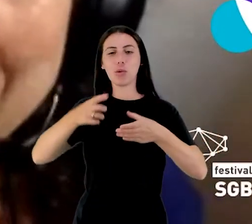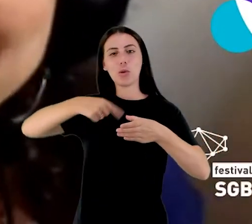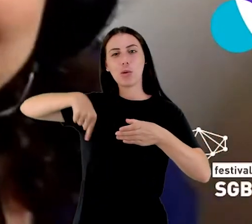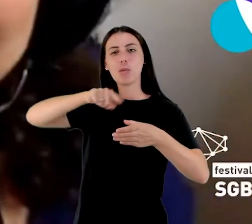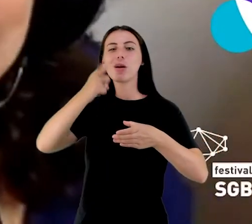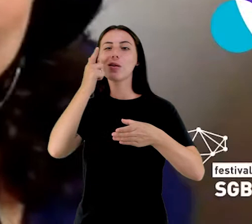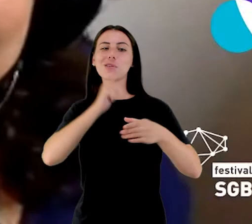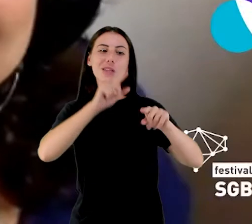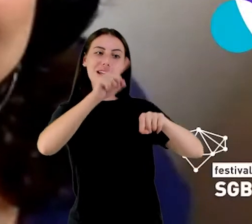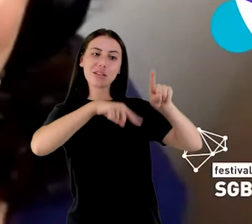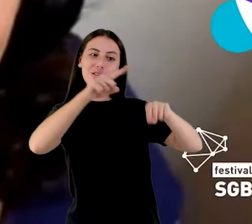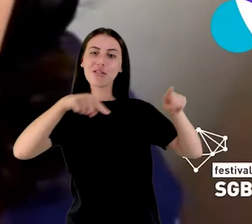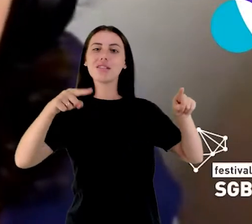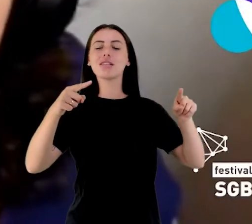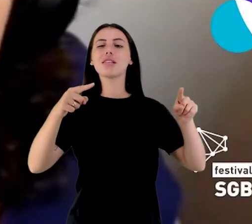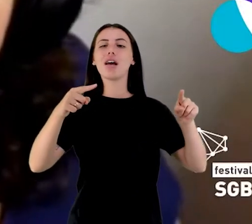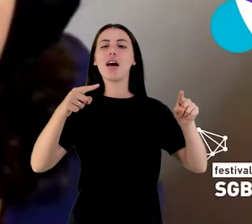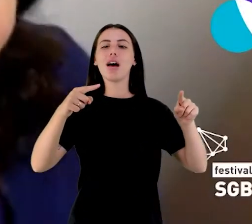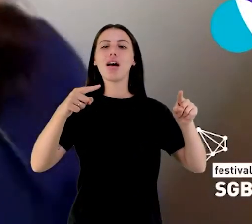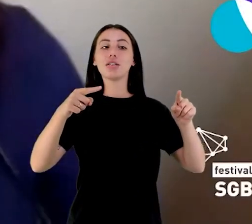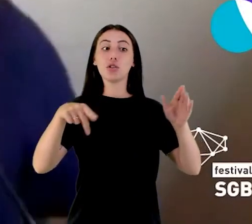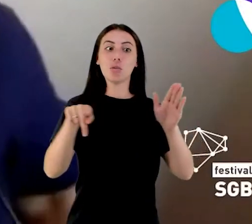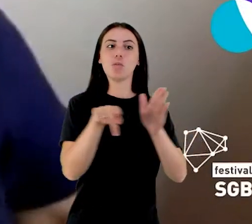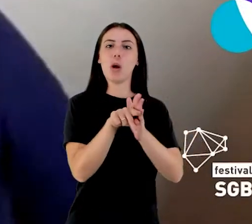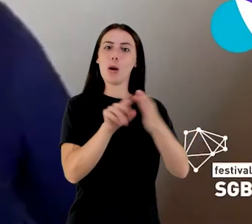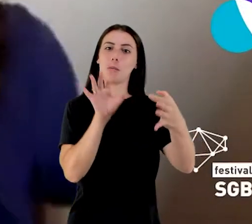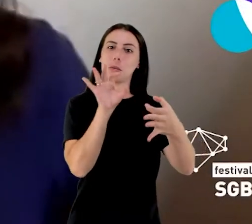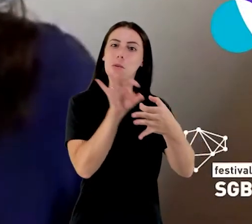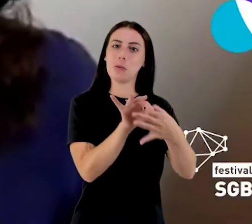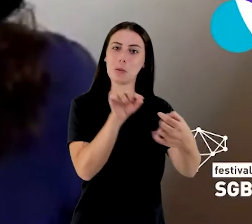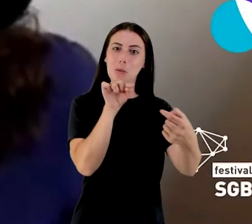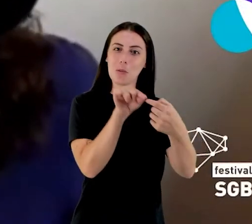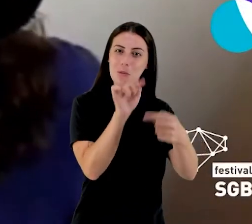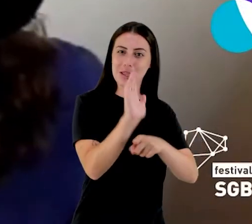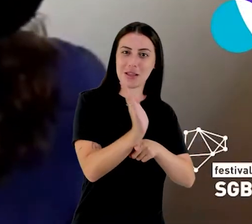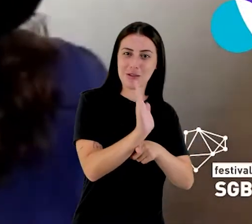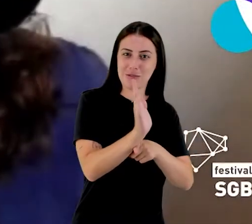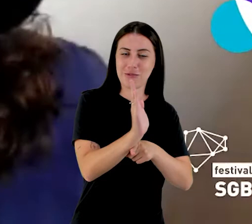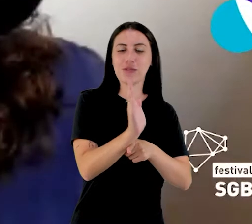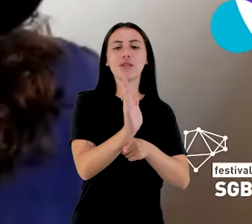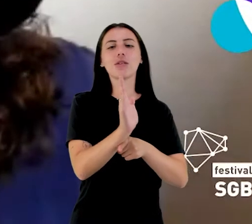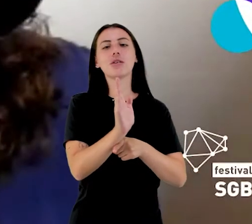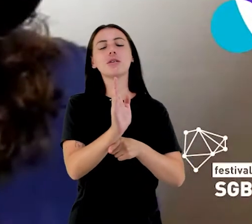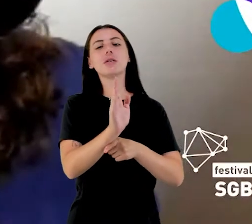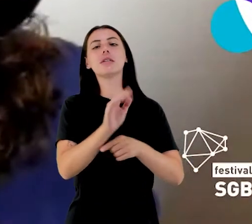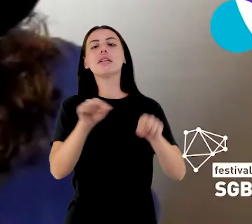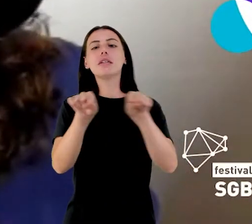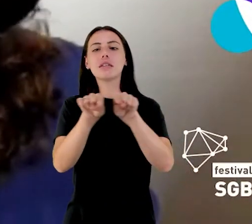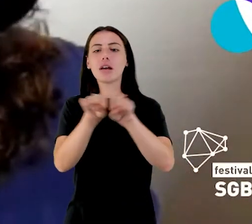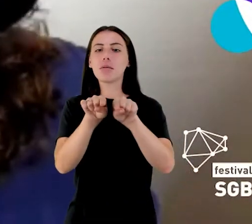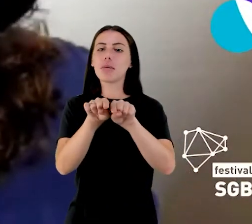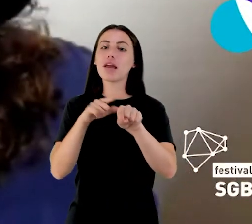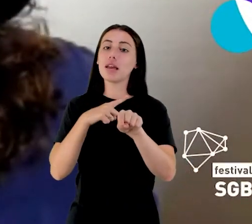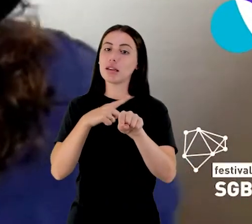potente para desenho da distribuição de impacto. Então, o Combinando 23 começou assim, e aí a gente